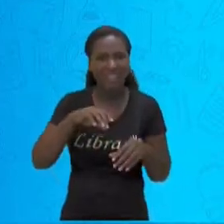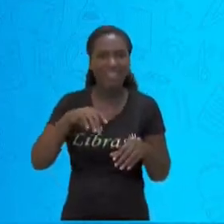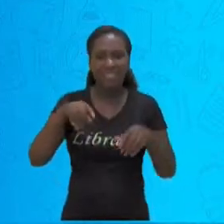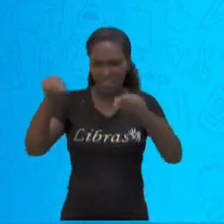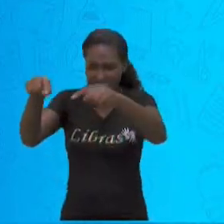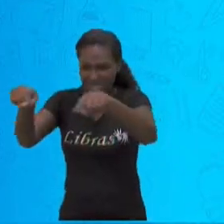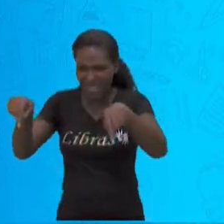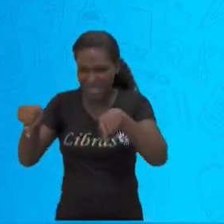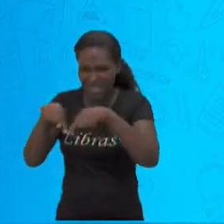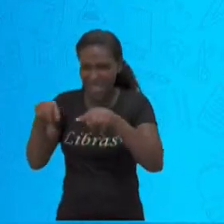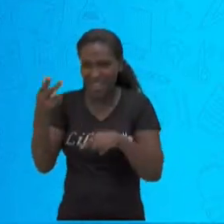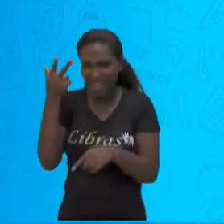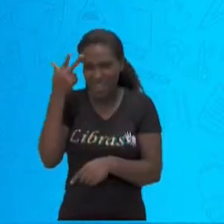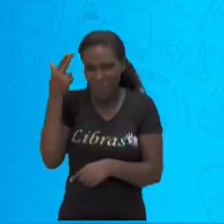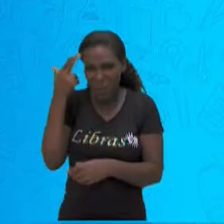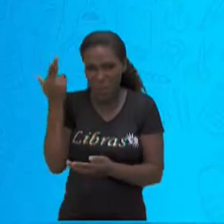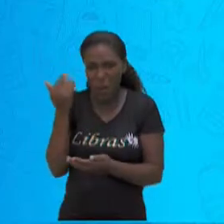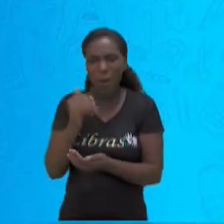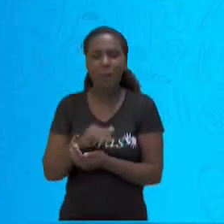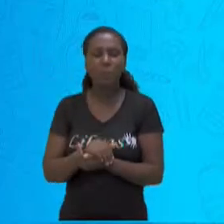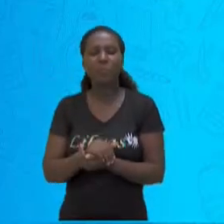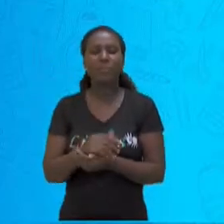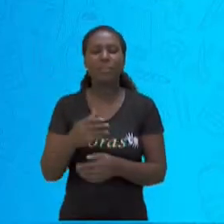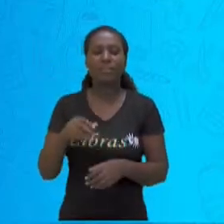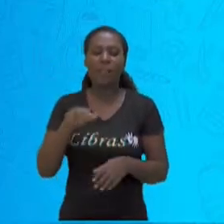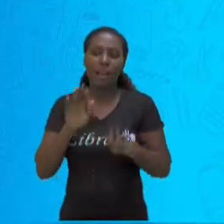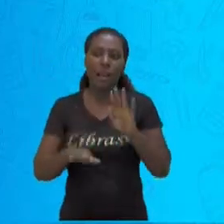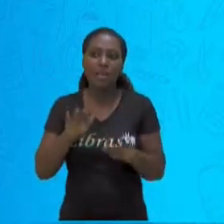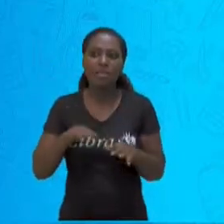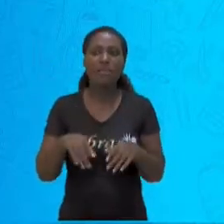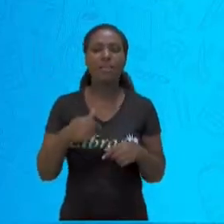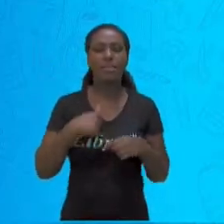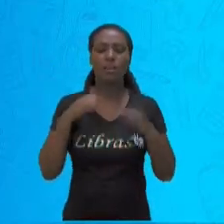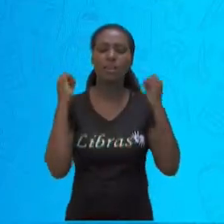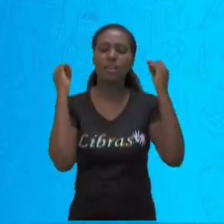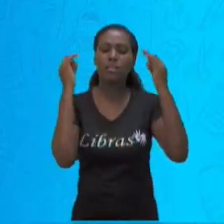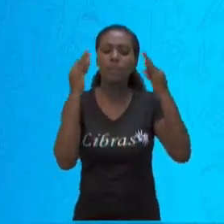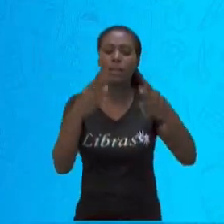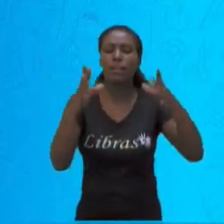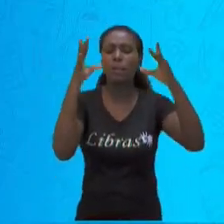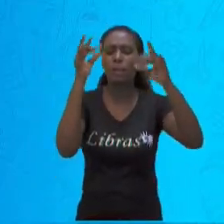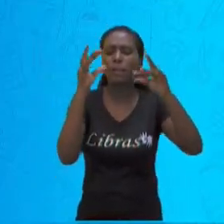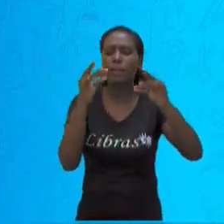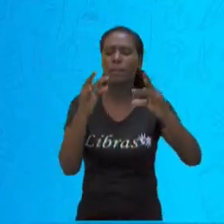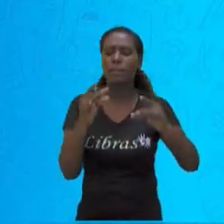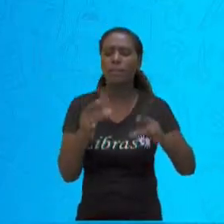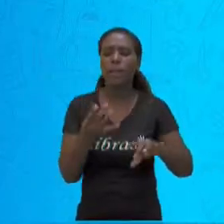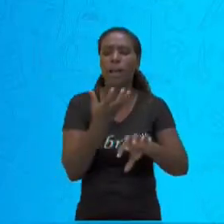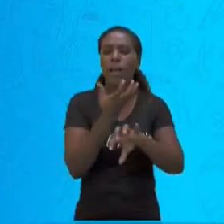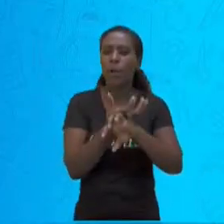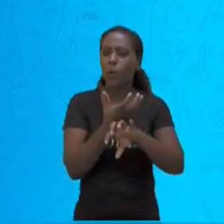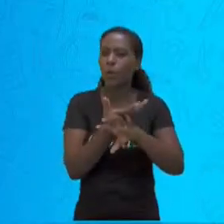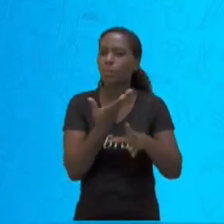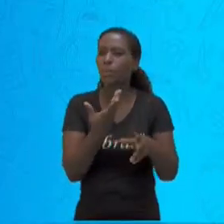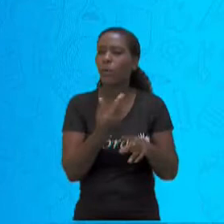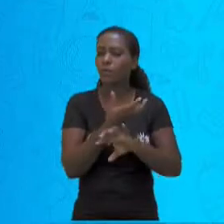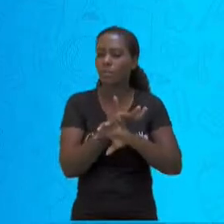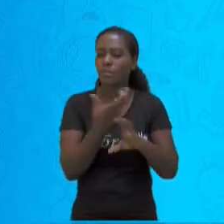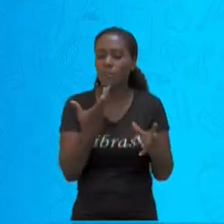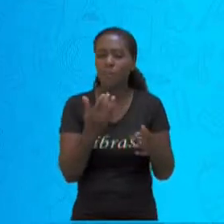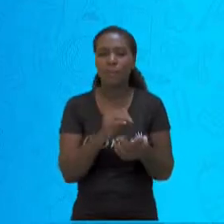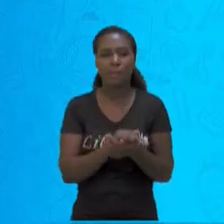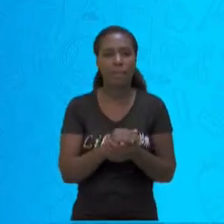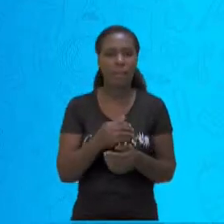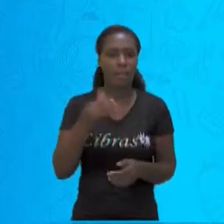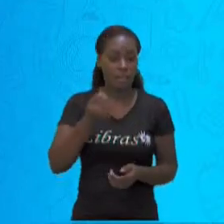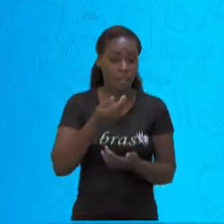está explicando a matéria e o aluno está lá tentando acessar uma rede social. Não façam